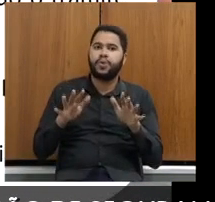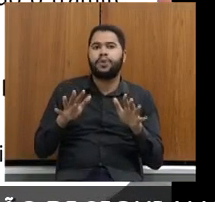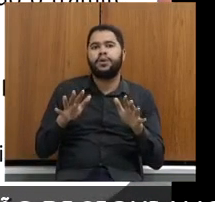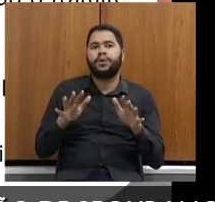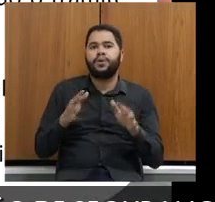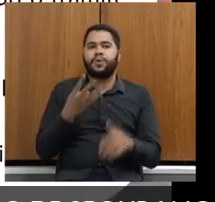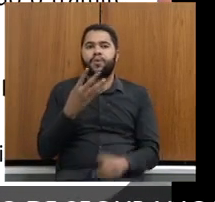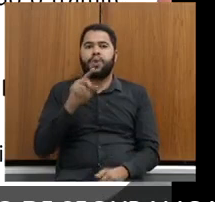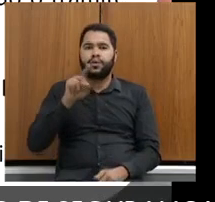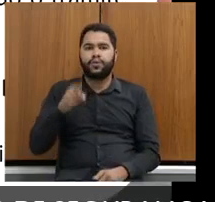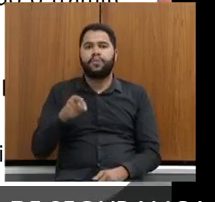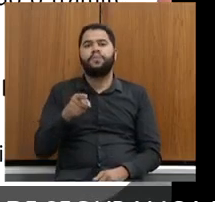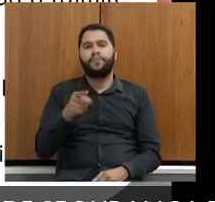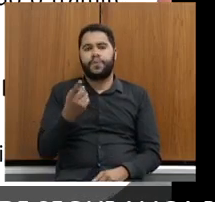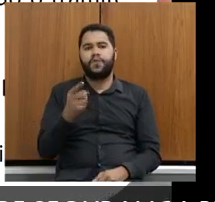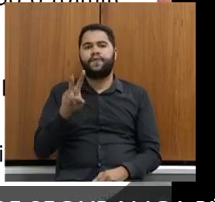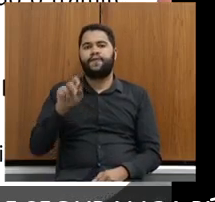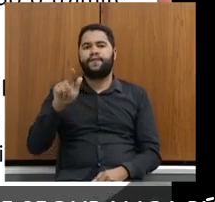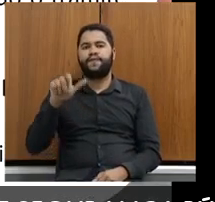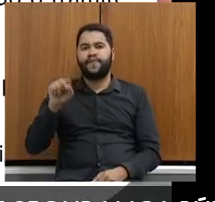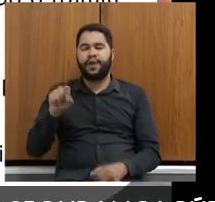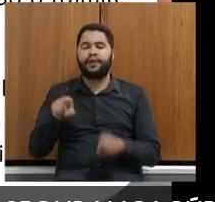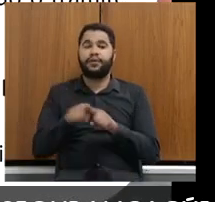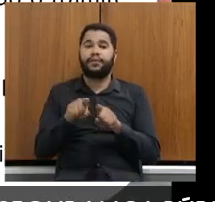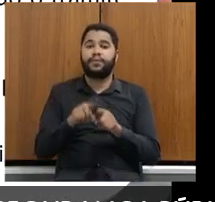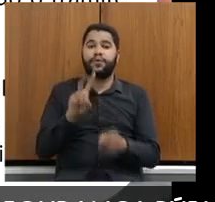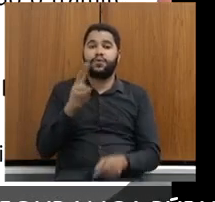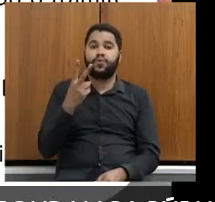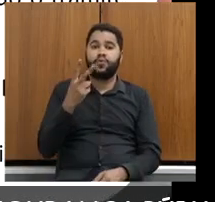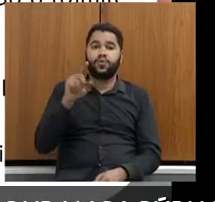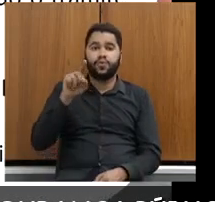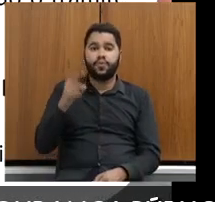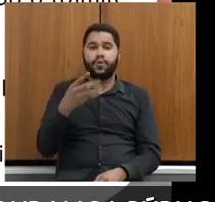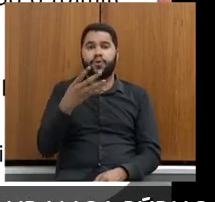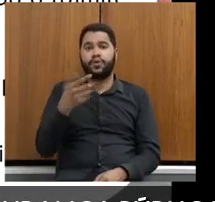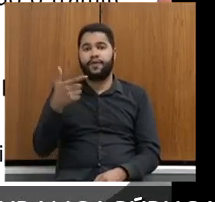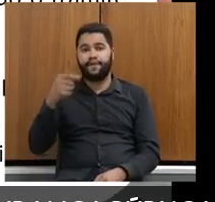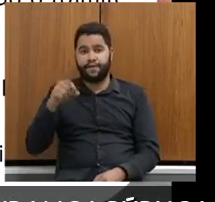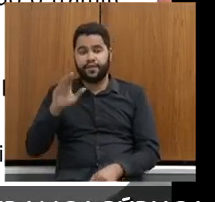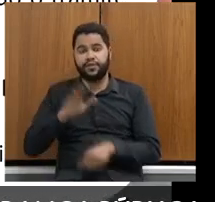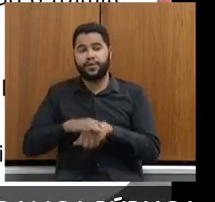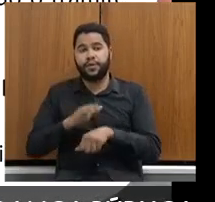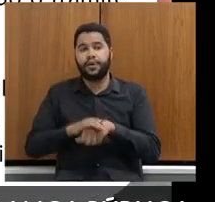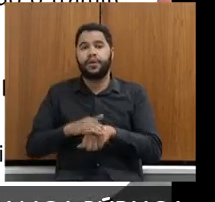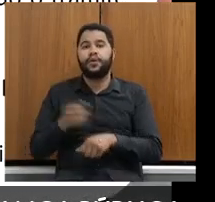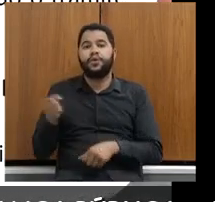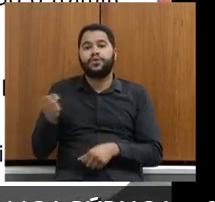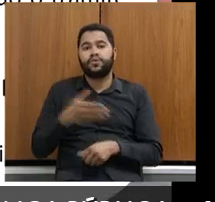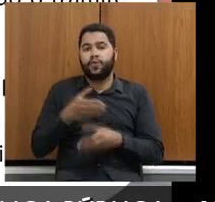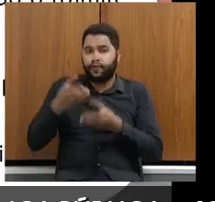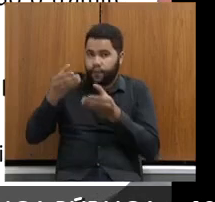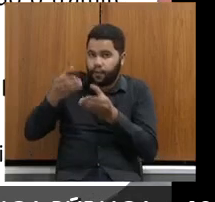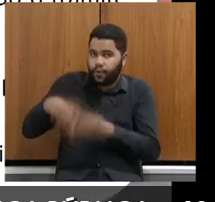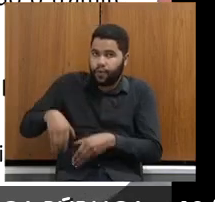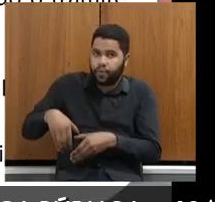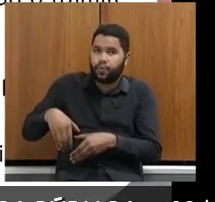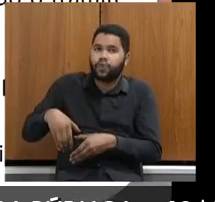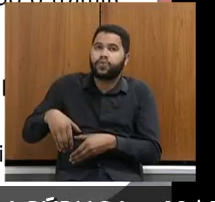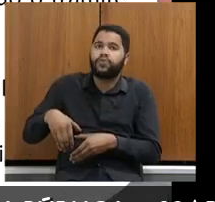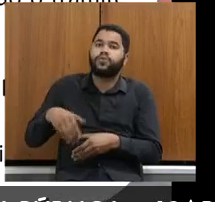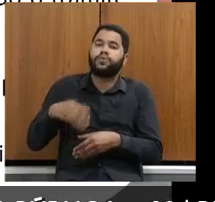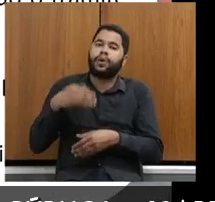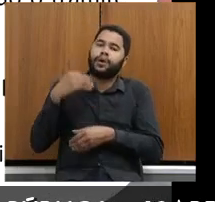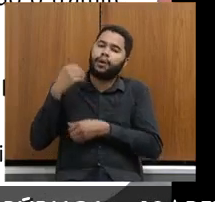aproximadamente quatro mil vagas além dessas vagas 2420 vagas que você preenchidos através de desse novo concurso isso mais